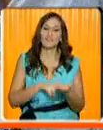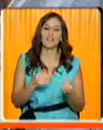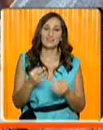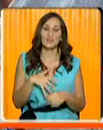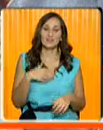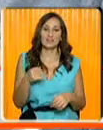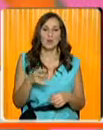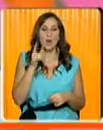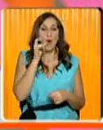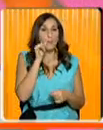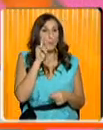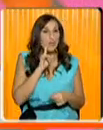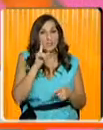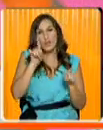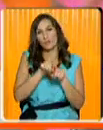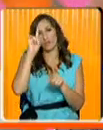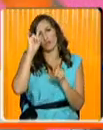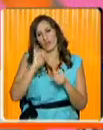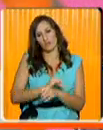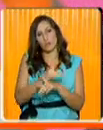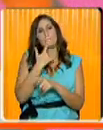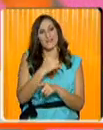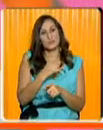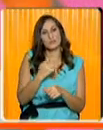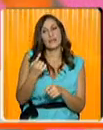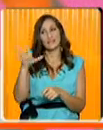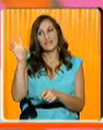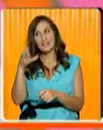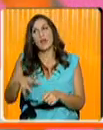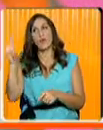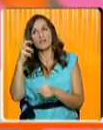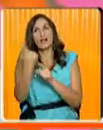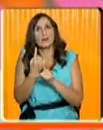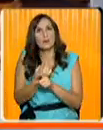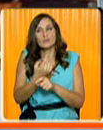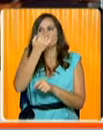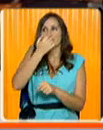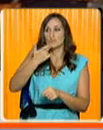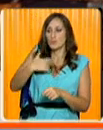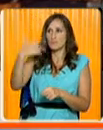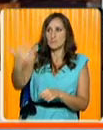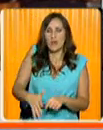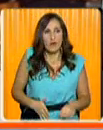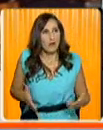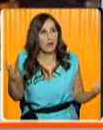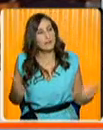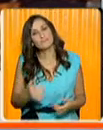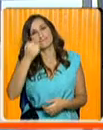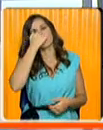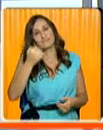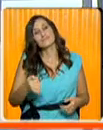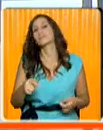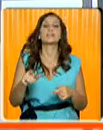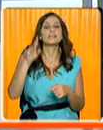coitados, não sabem. Nós somos um inferno, inferno. Mas é que a gente pergunta a querer ouvir alguma coisa, não é? Eles nunca dizem aquilo que a gente quer. Eles